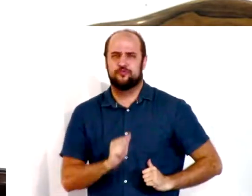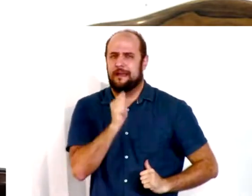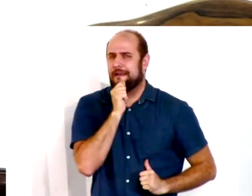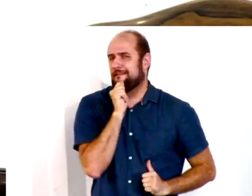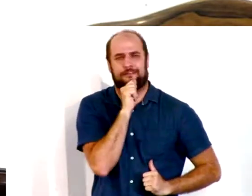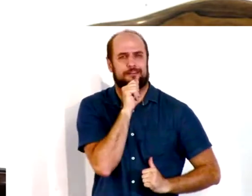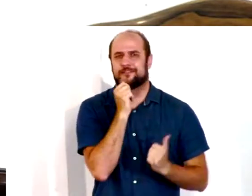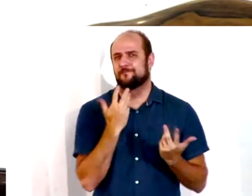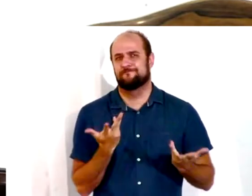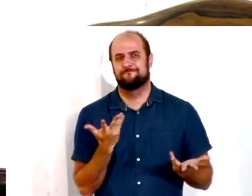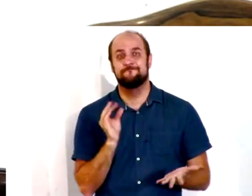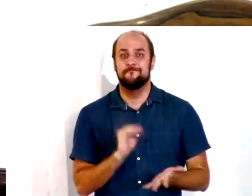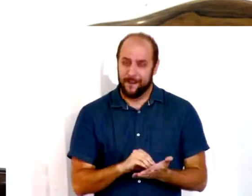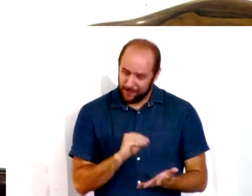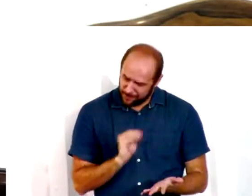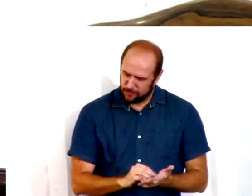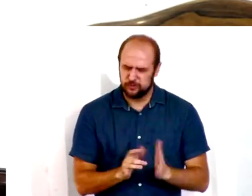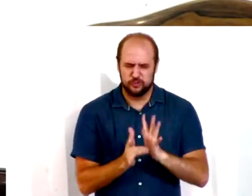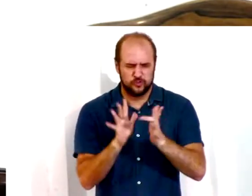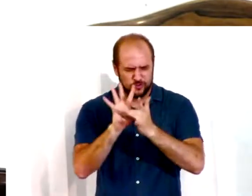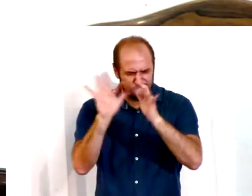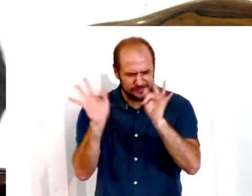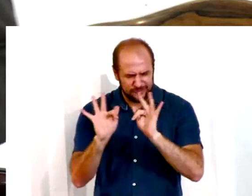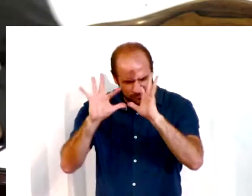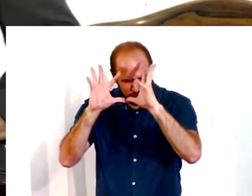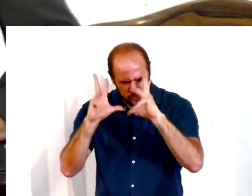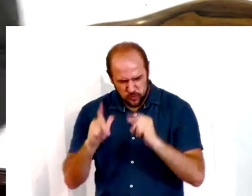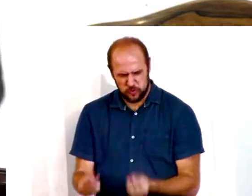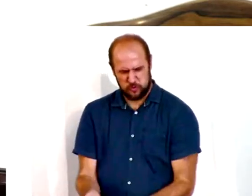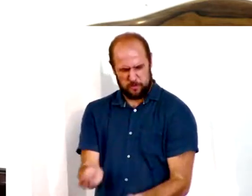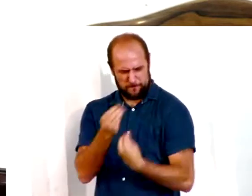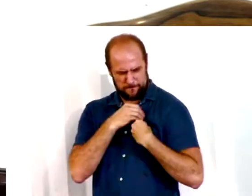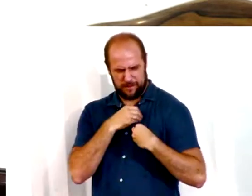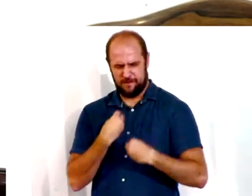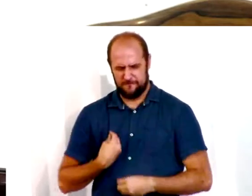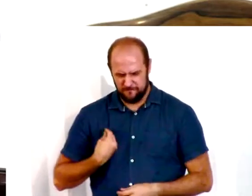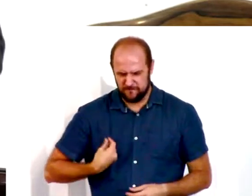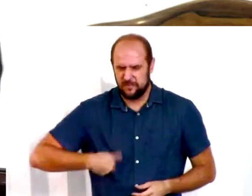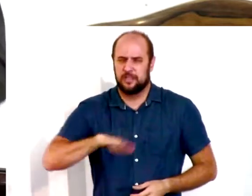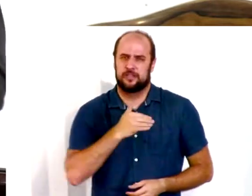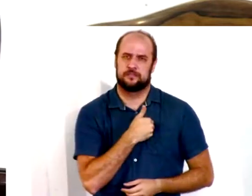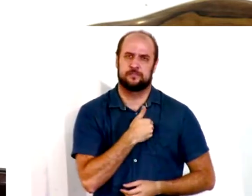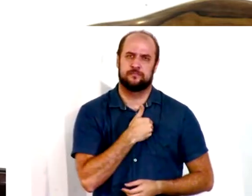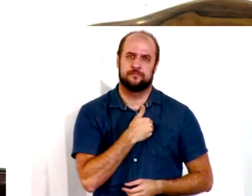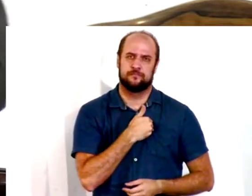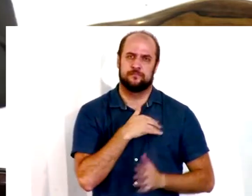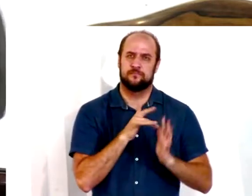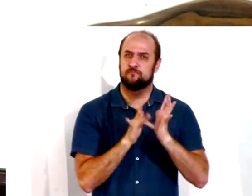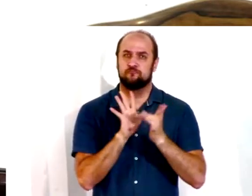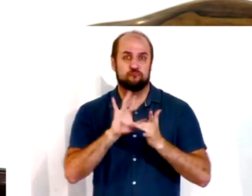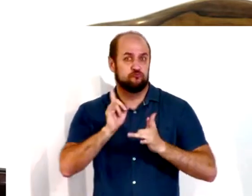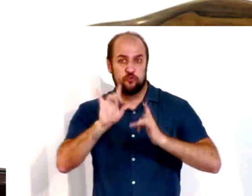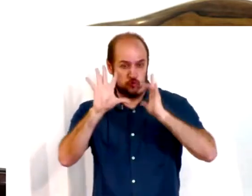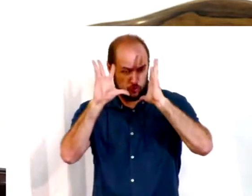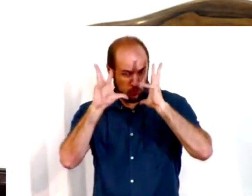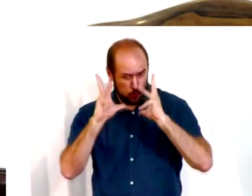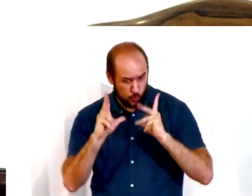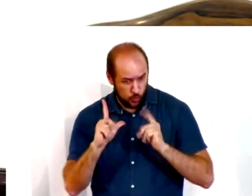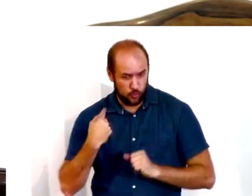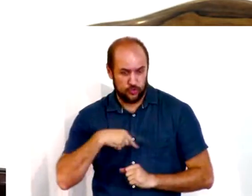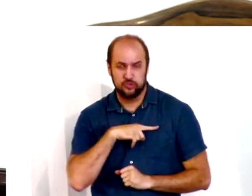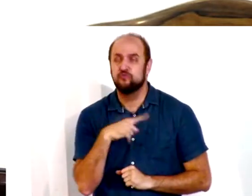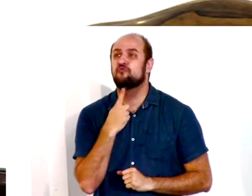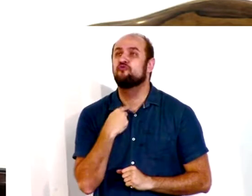plena felicidade que nós buscamos. Ele não é tudo aquilo que desejamos